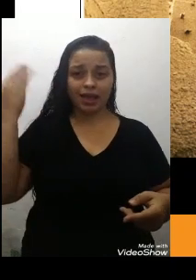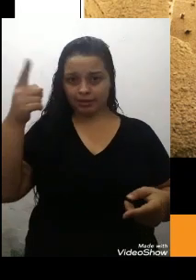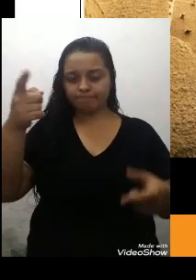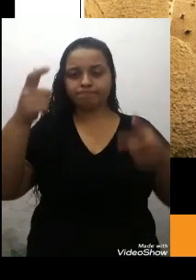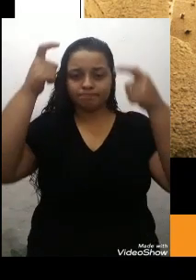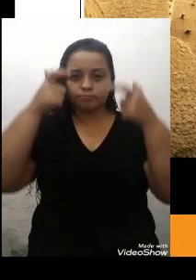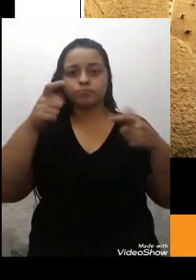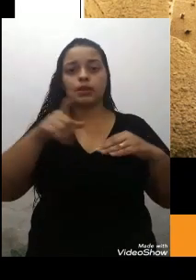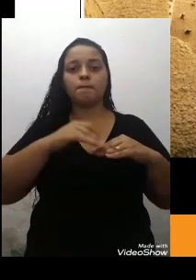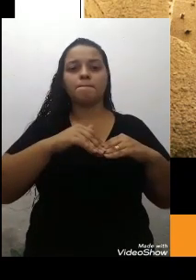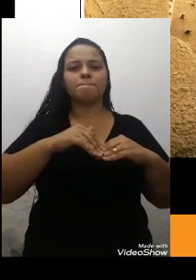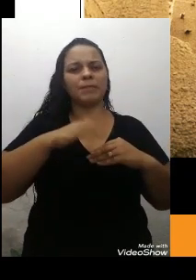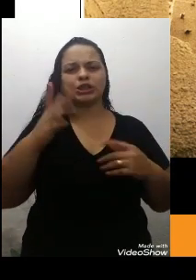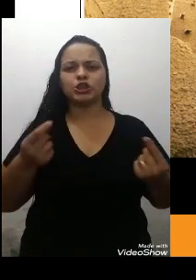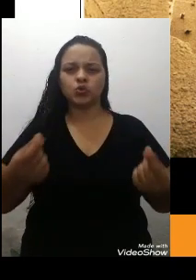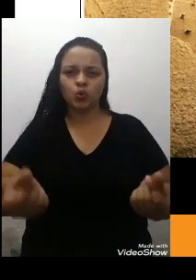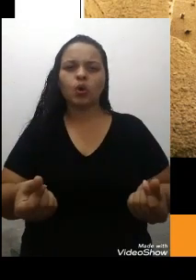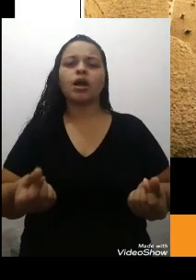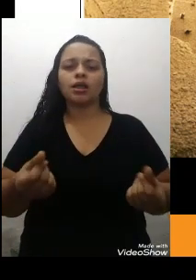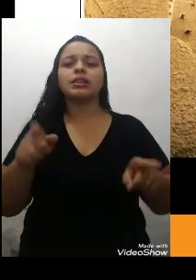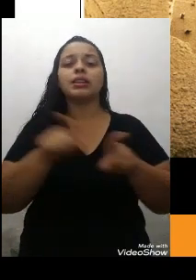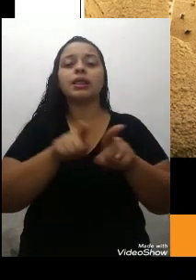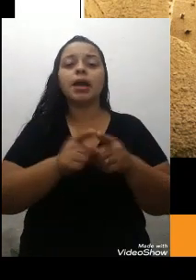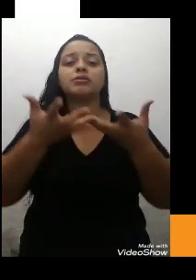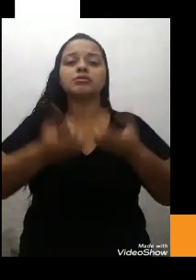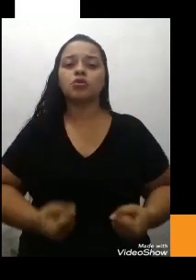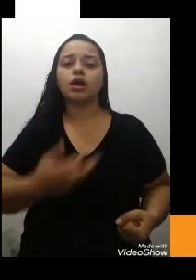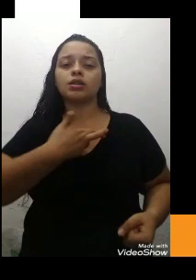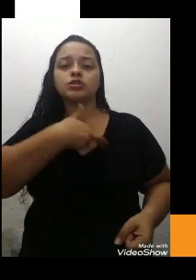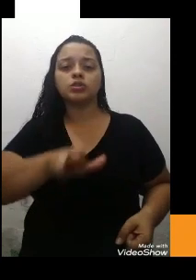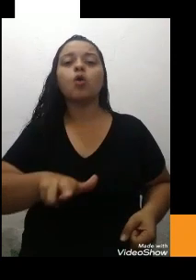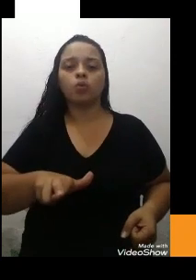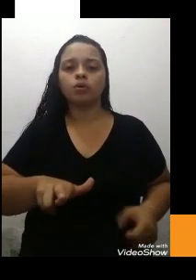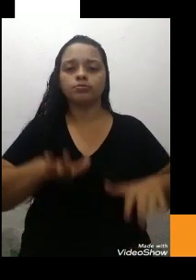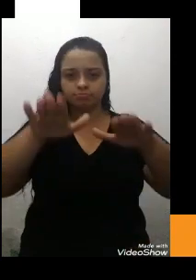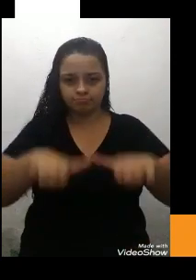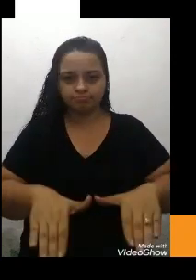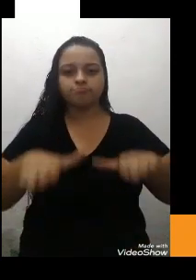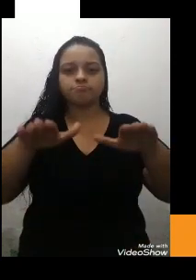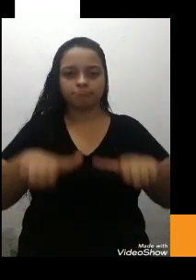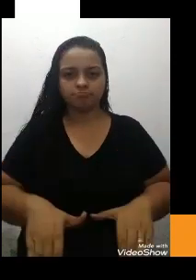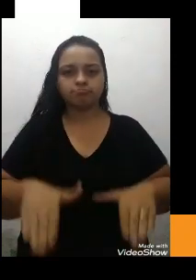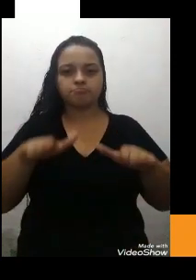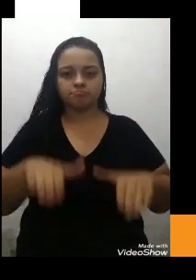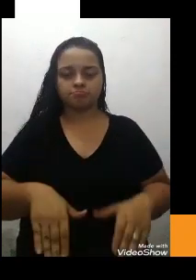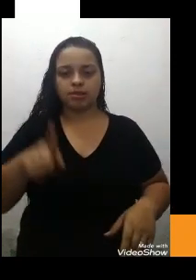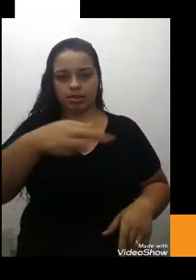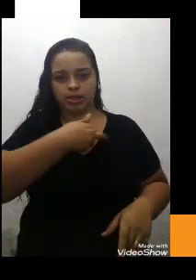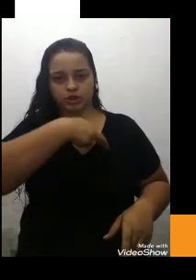dos imperadores que aderiu o islamismo como religião. A região do Mali, que se